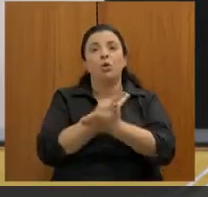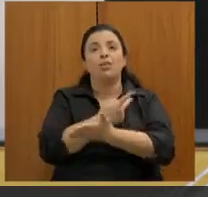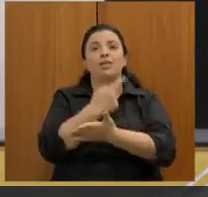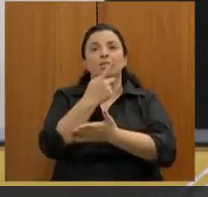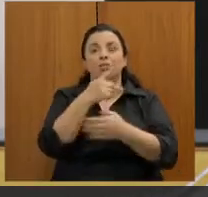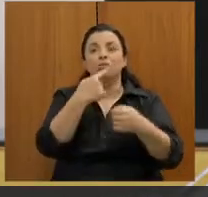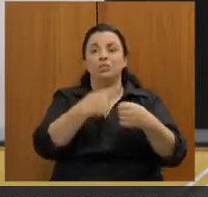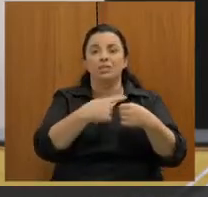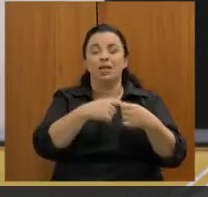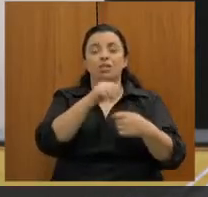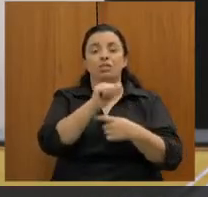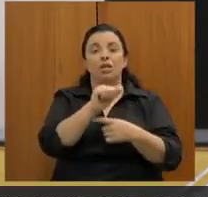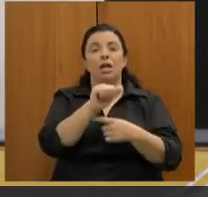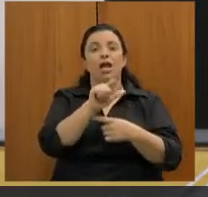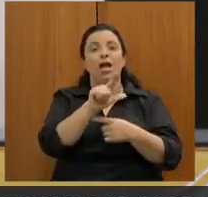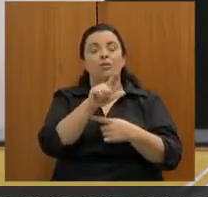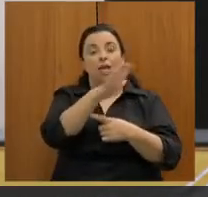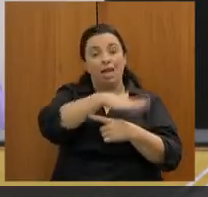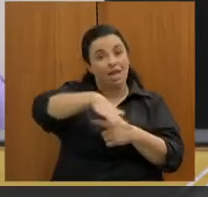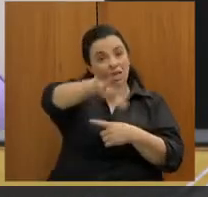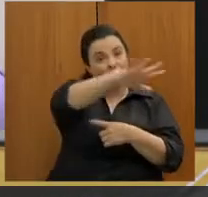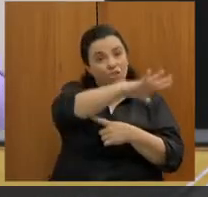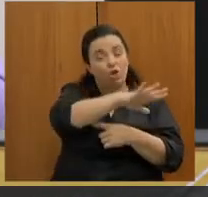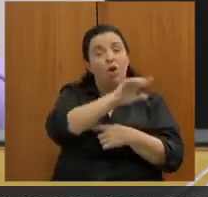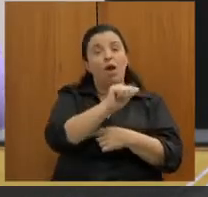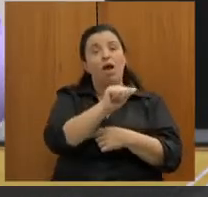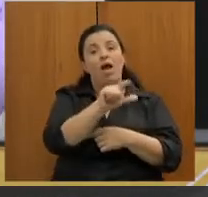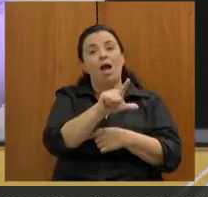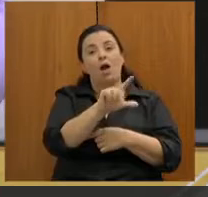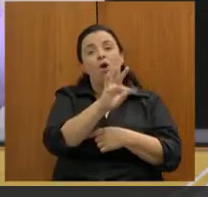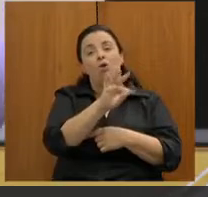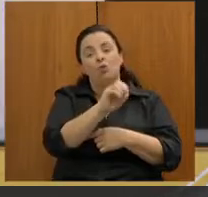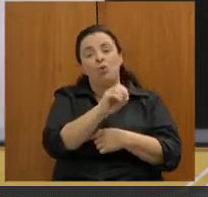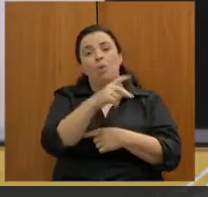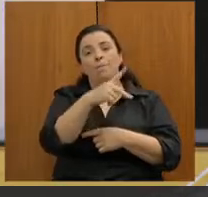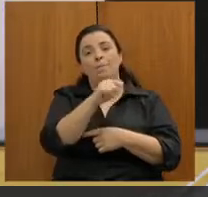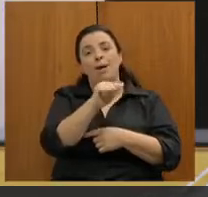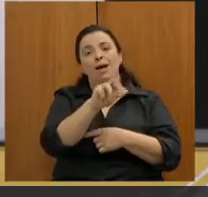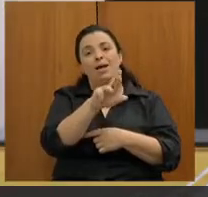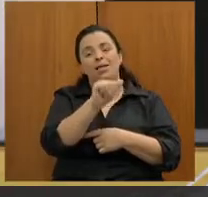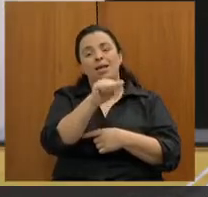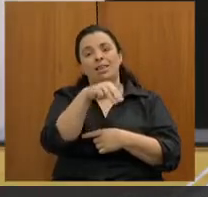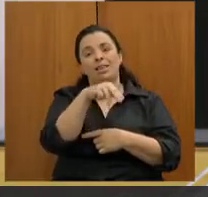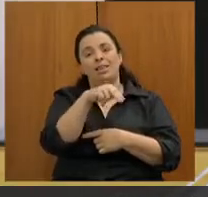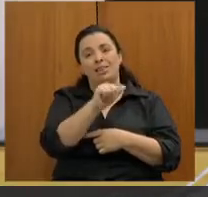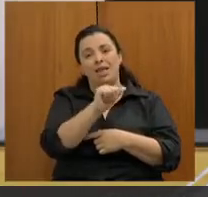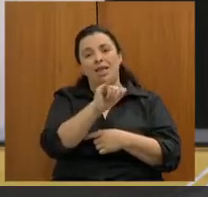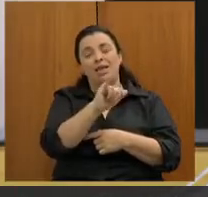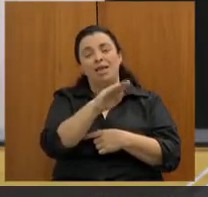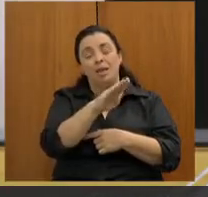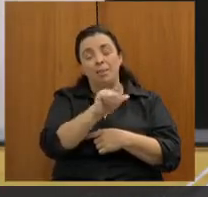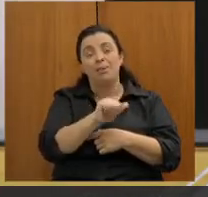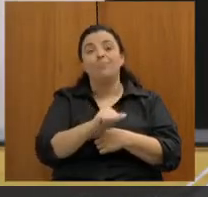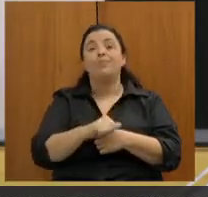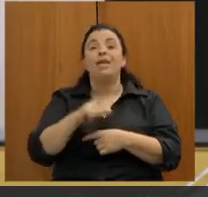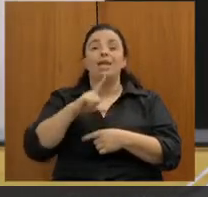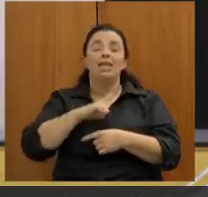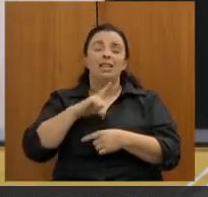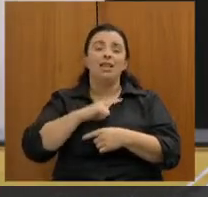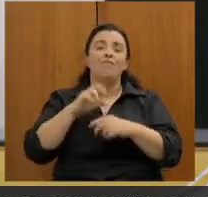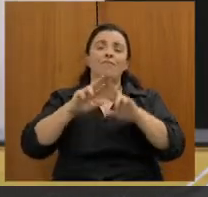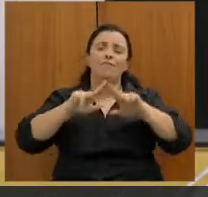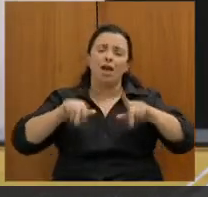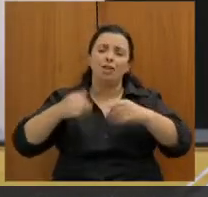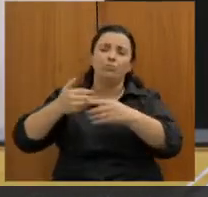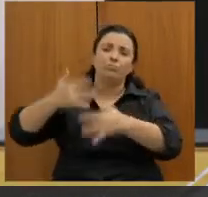alto Paranaíba e nós estamos recebendo em São vários comentários aqui ao longo do nosso debate Na parte da